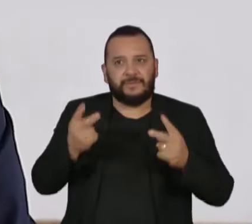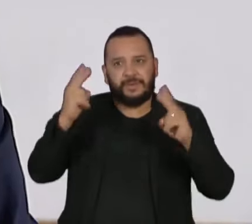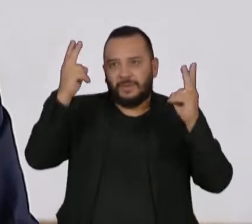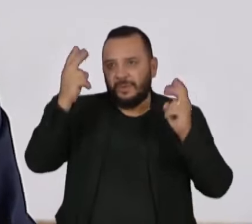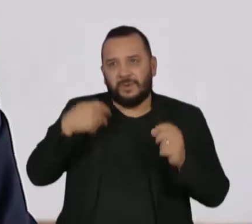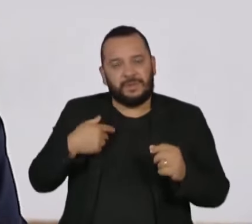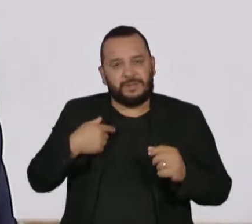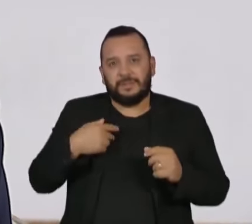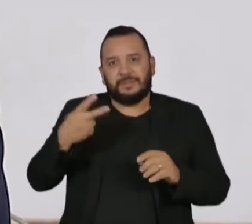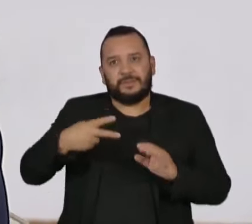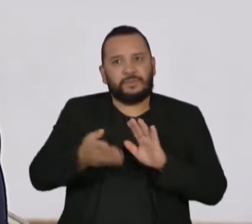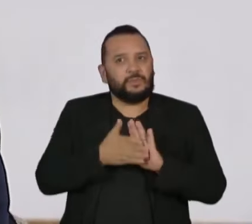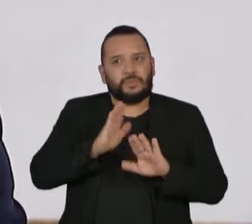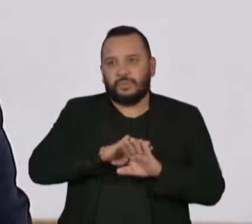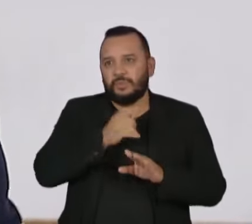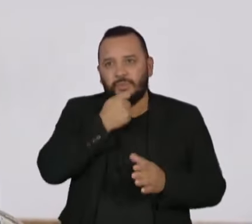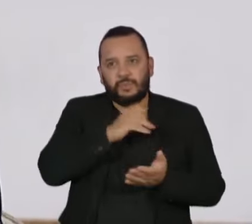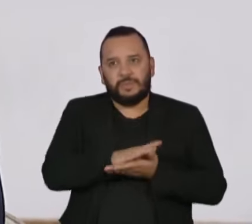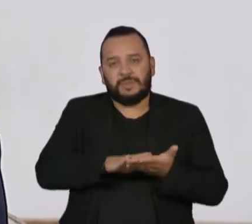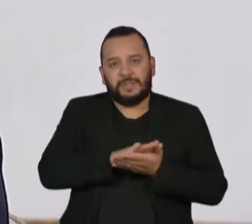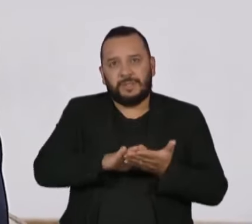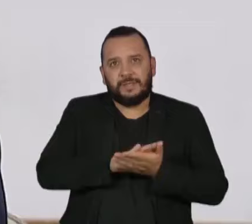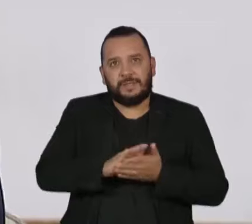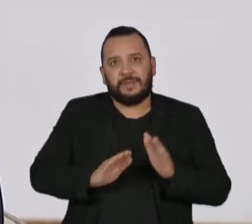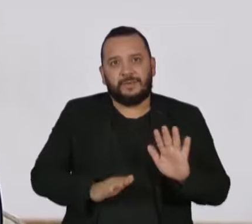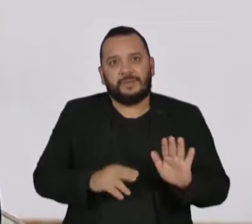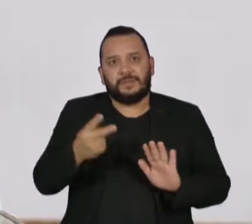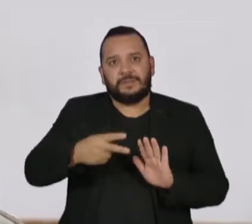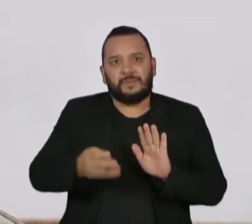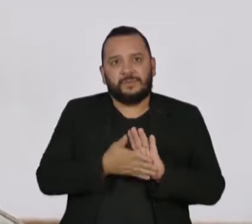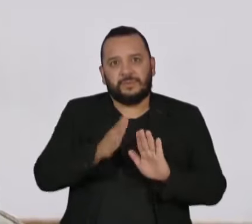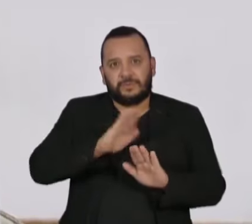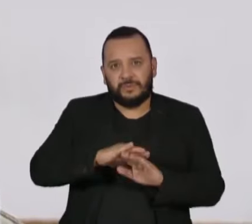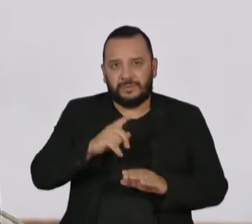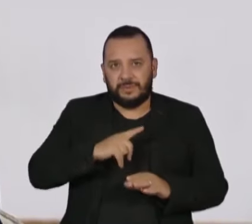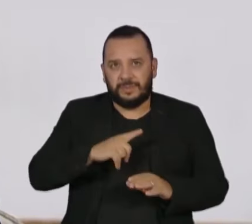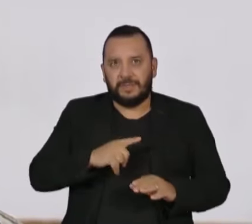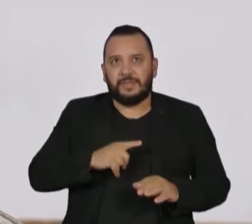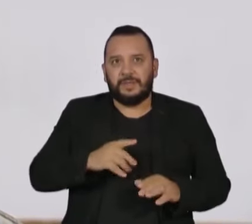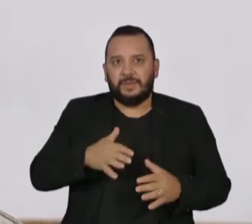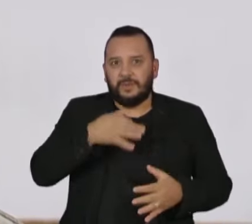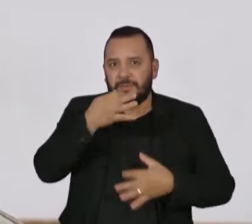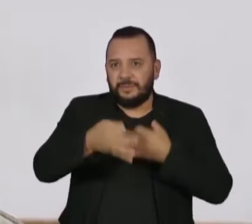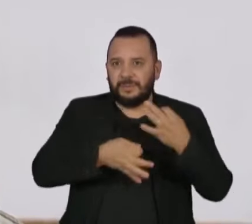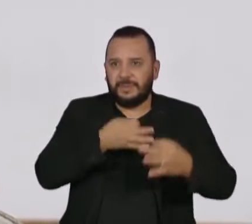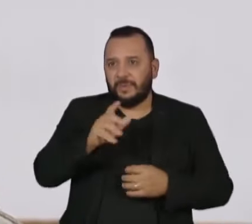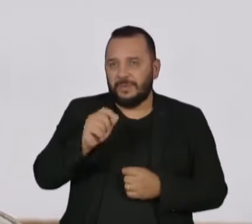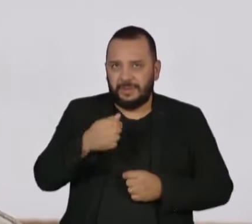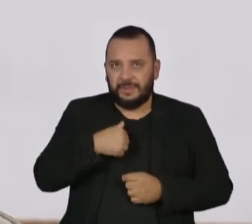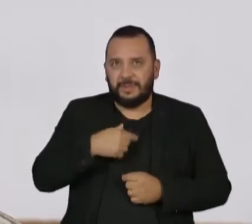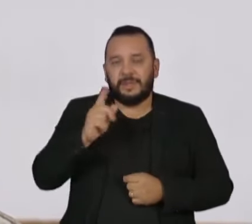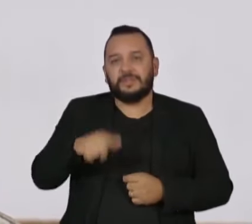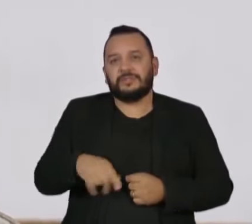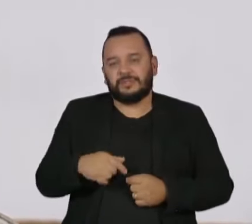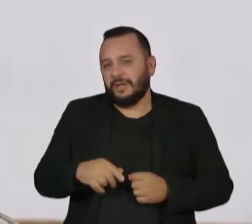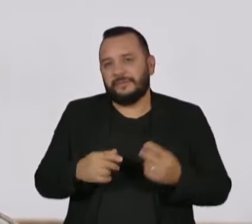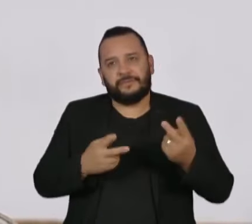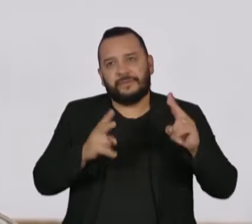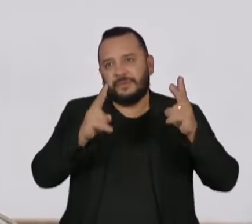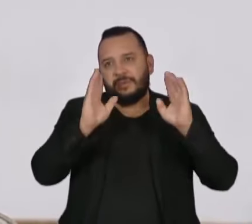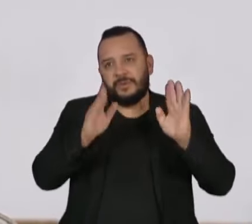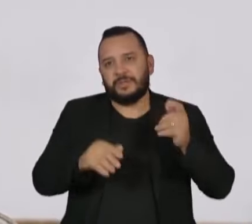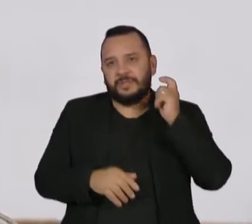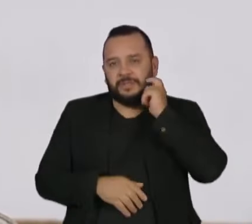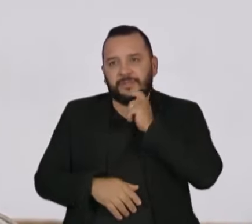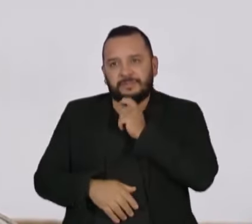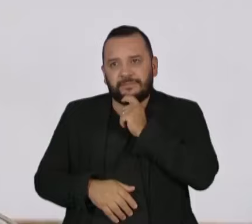pro segundo turno com relação ao segundo turno eu tenho ouvido uma série de análises de que é uma eleição ganha pro